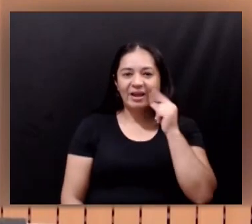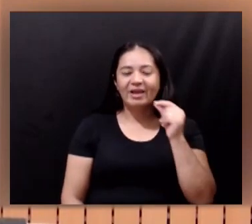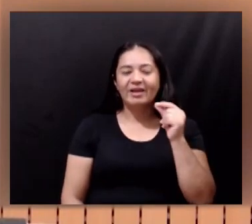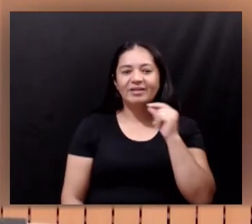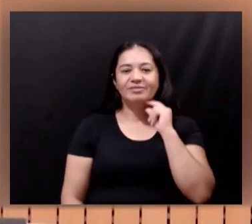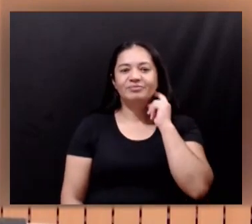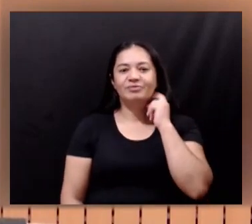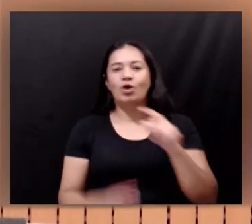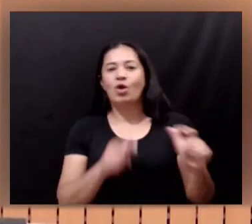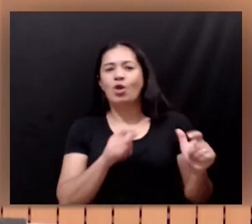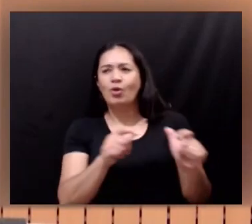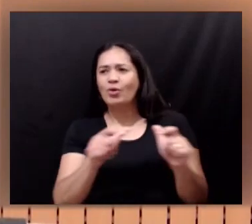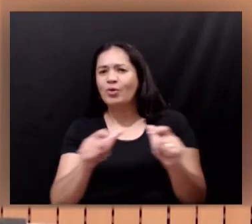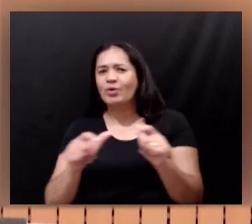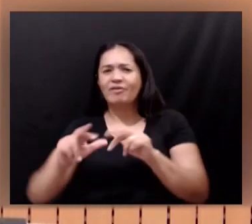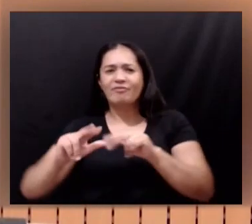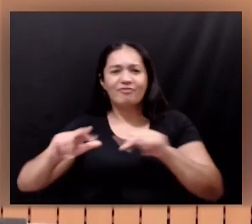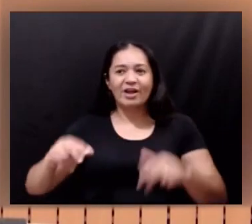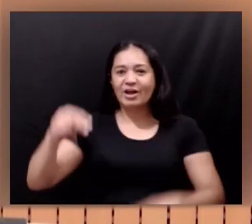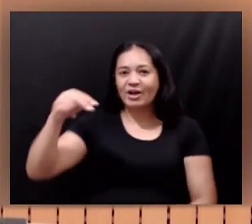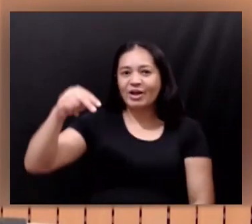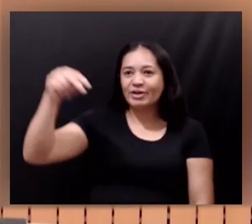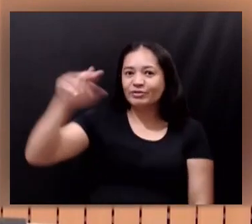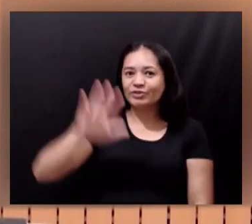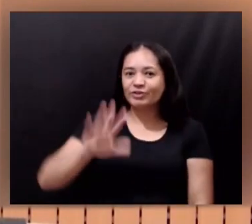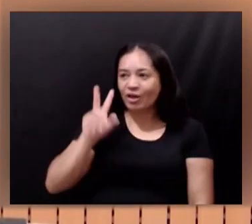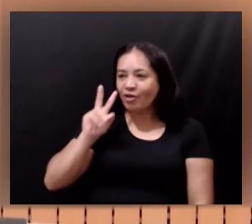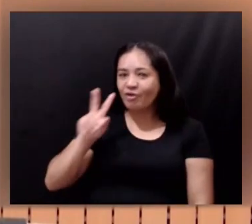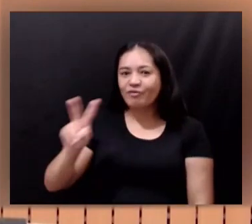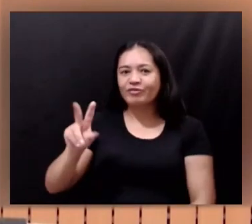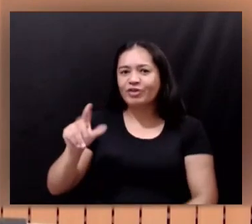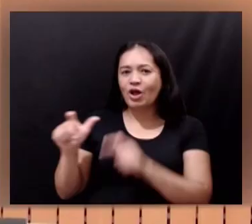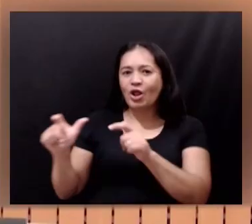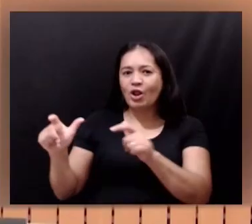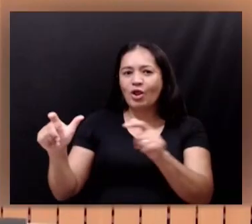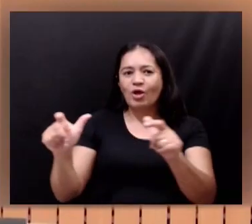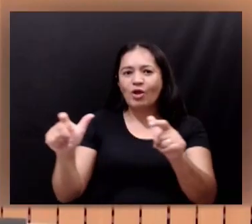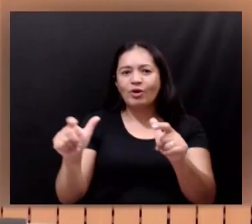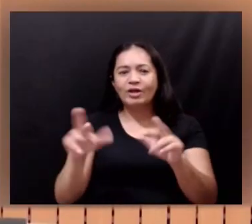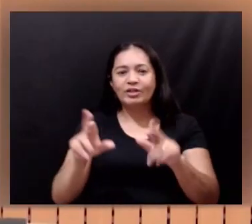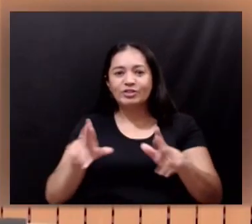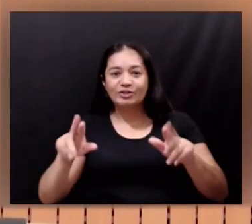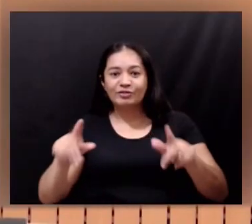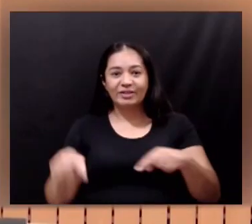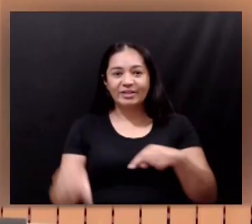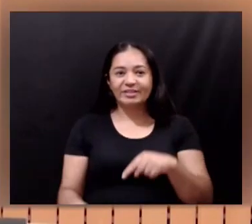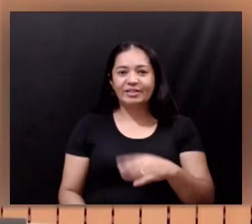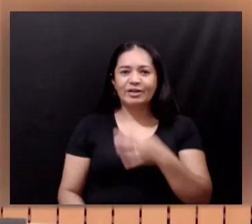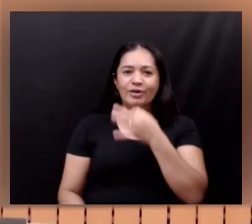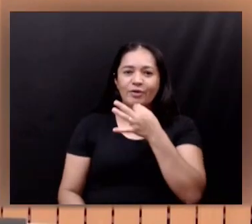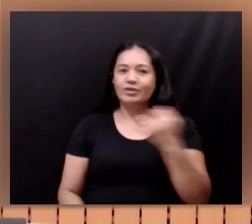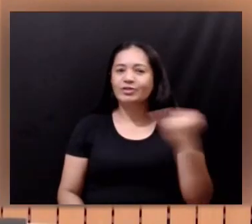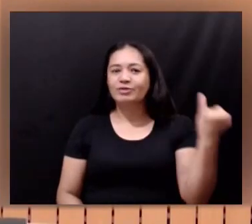lugares do Nordeste, pude ver cenários e lugares que são diferentes daqui. Eu acho que é muito importante para uma pessoa poder